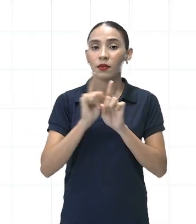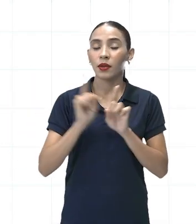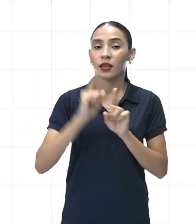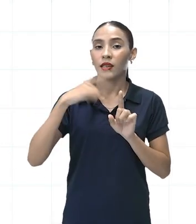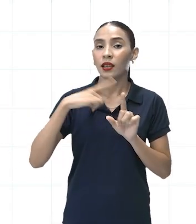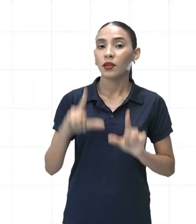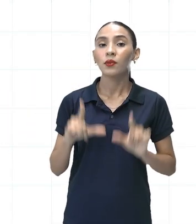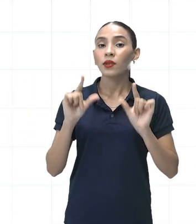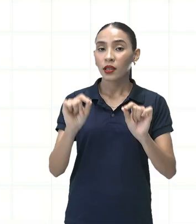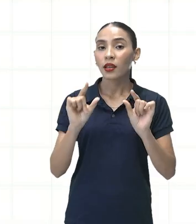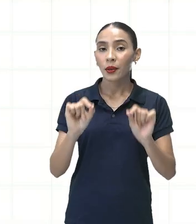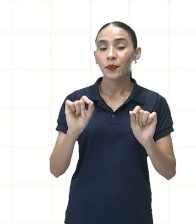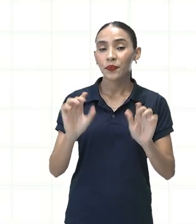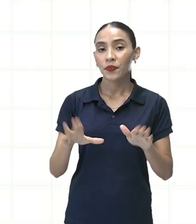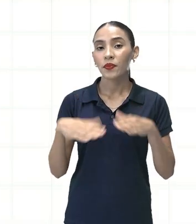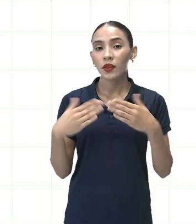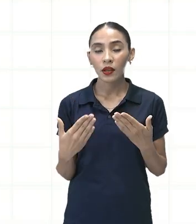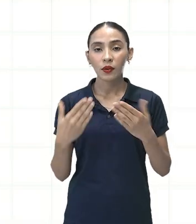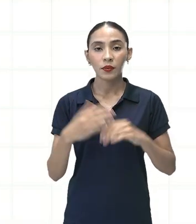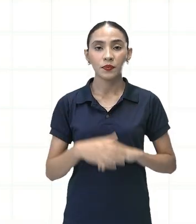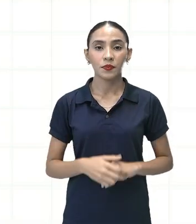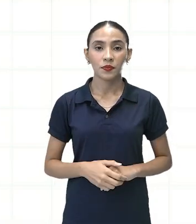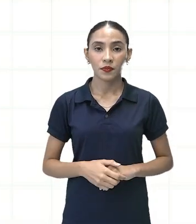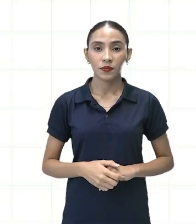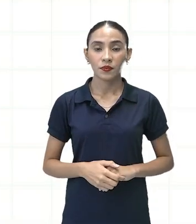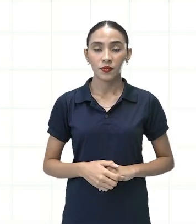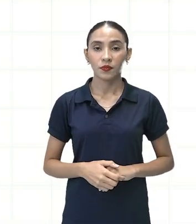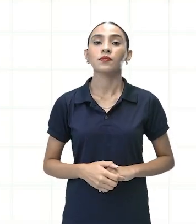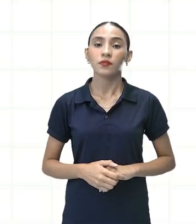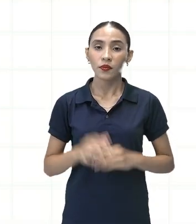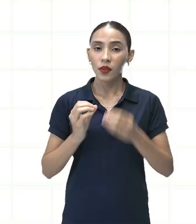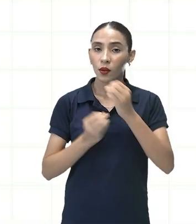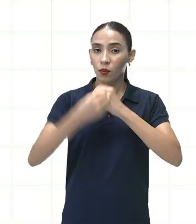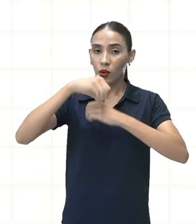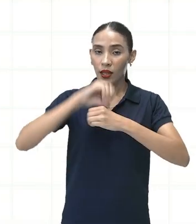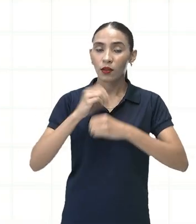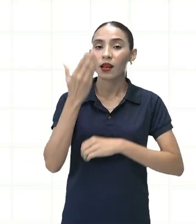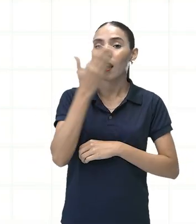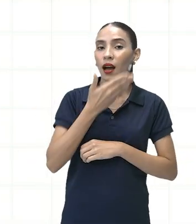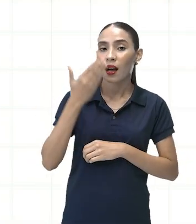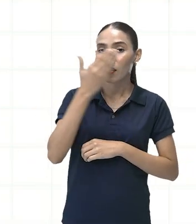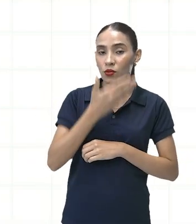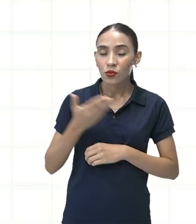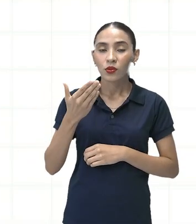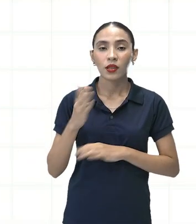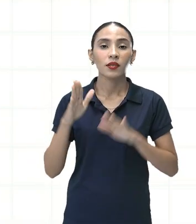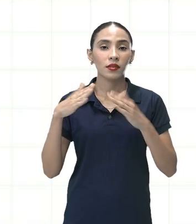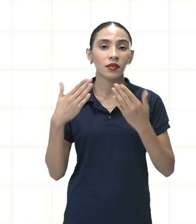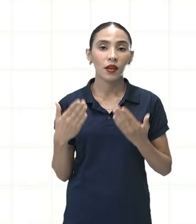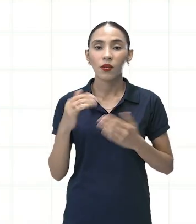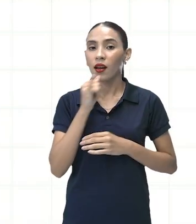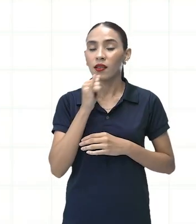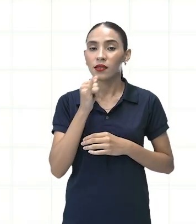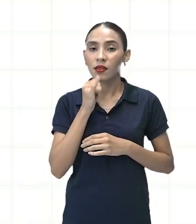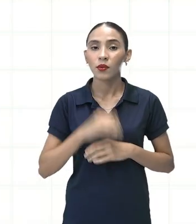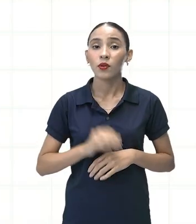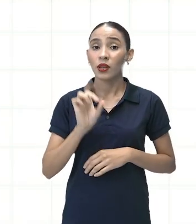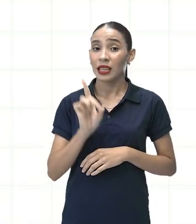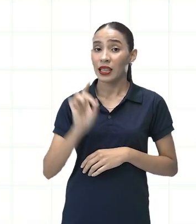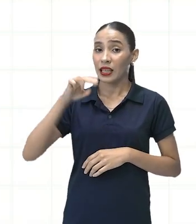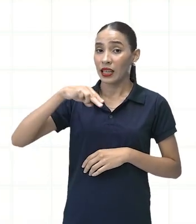ele é constituído de quê? Ele é formado por moléculas de açúcar, que no caso